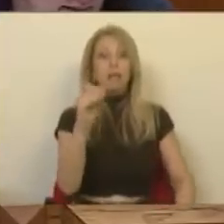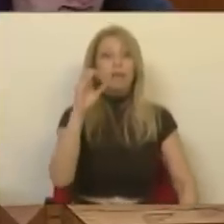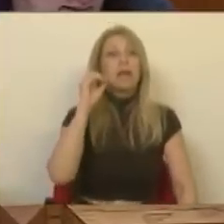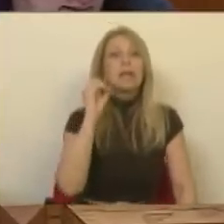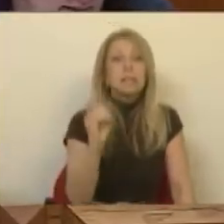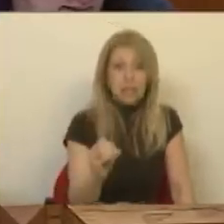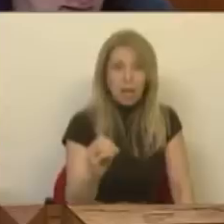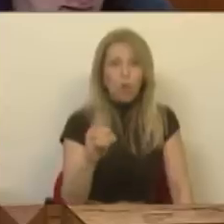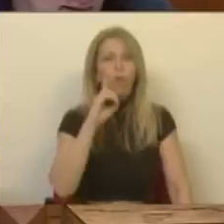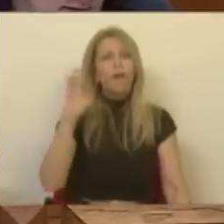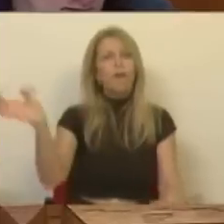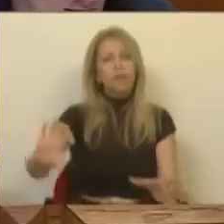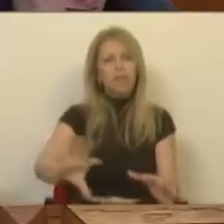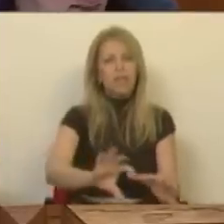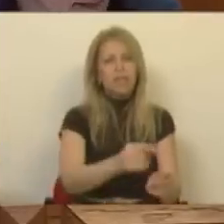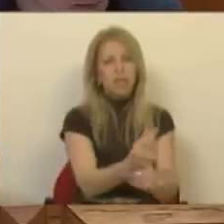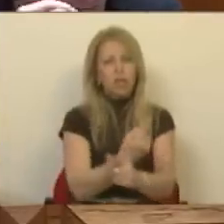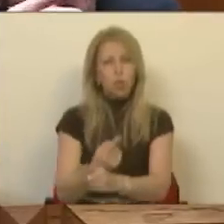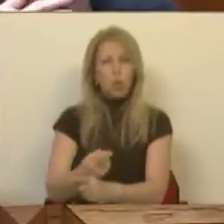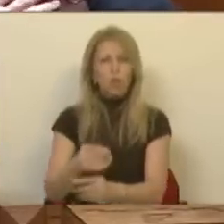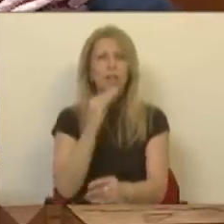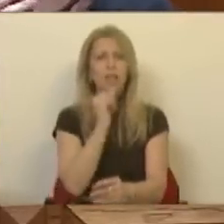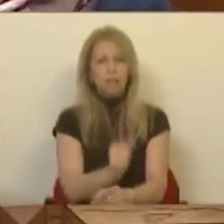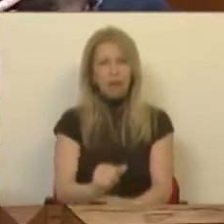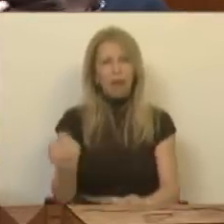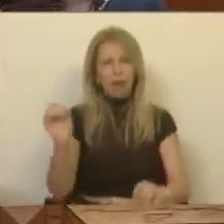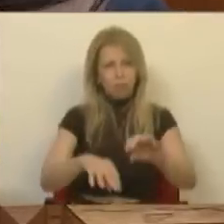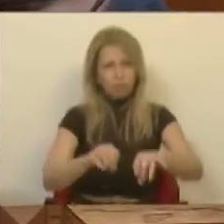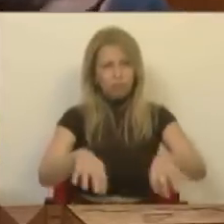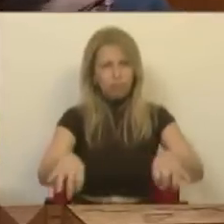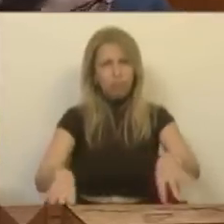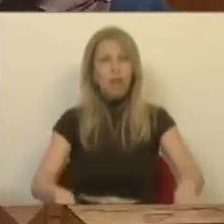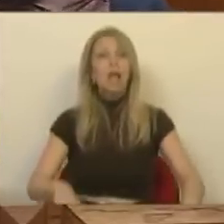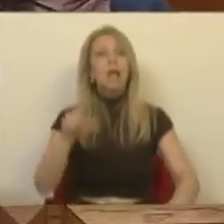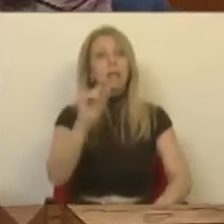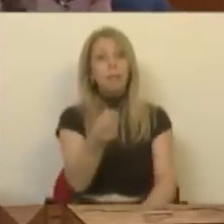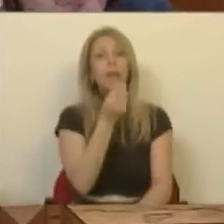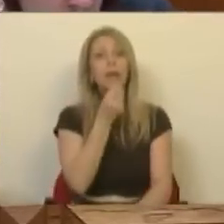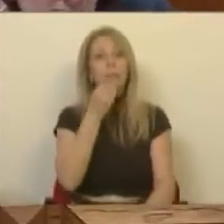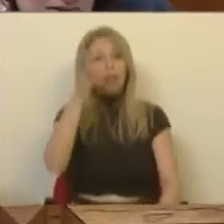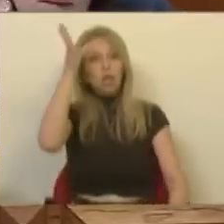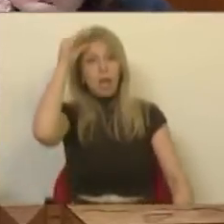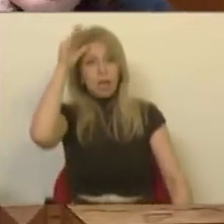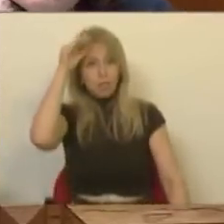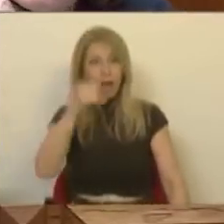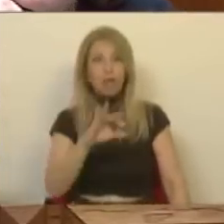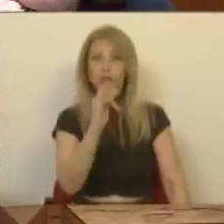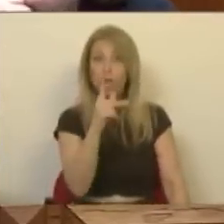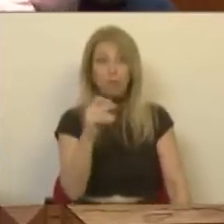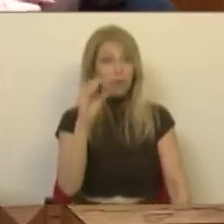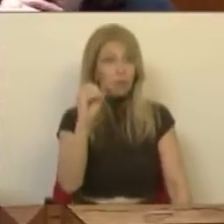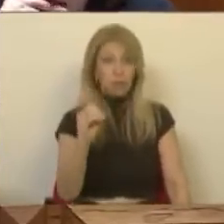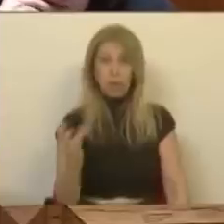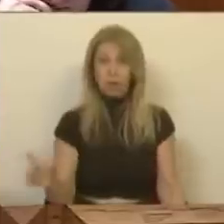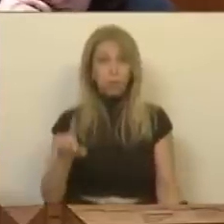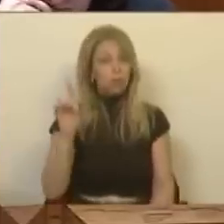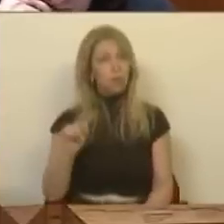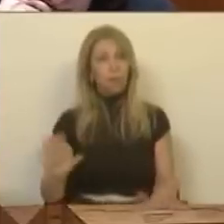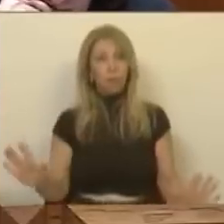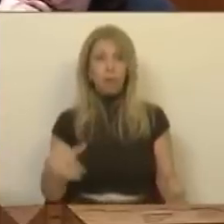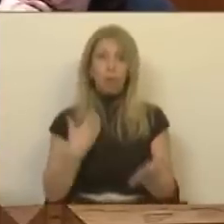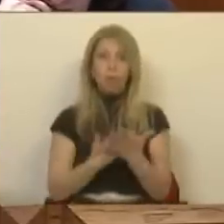fertilizantes o evaser para os adjetivos do solo o Eva zero para as relações para animais de forma a combater